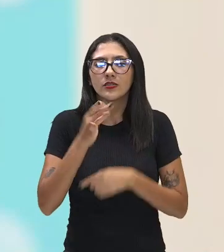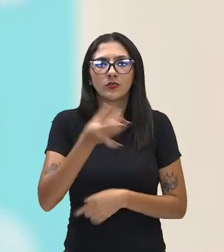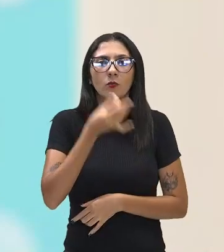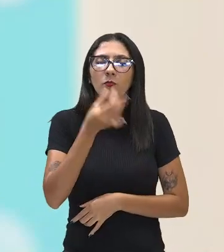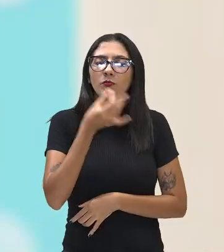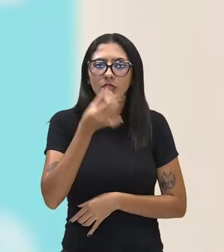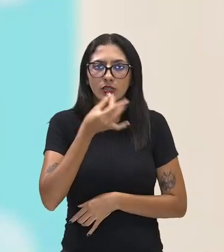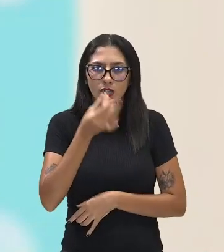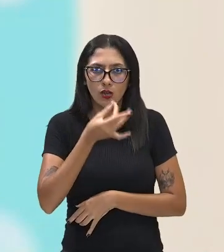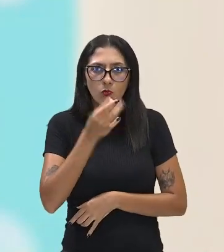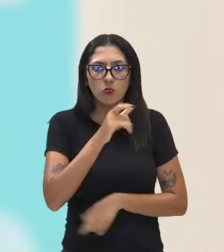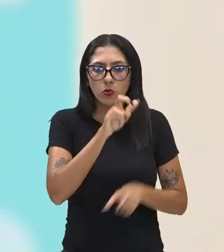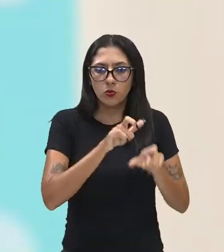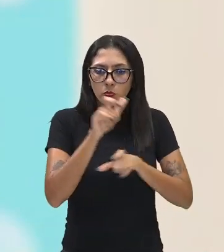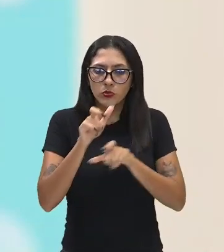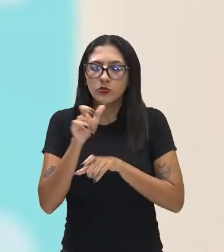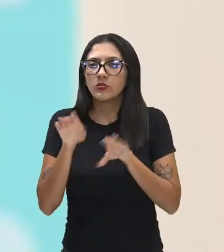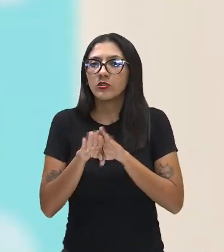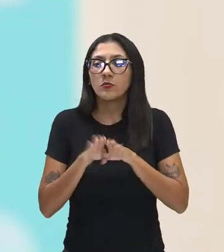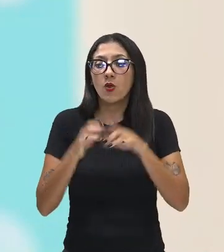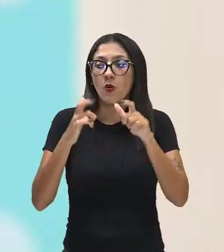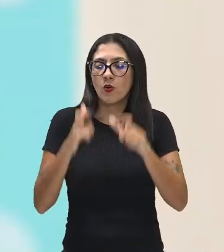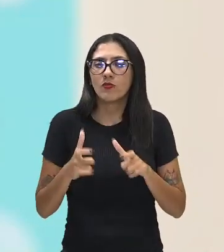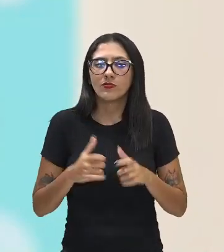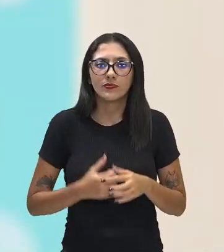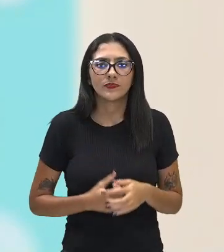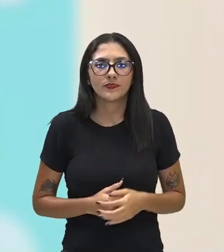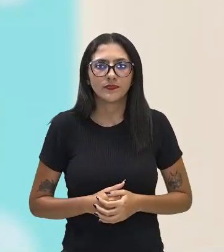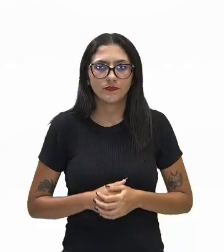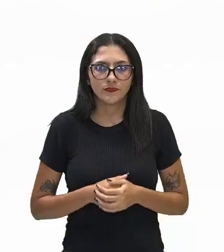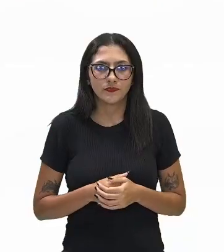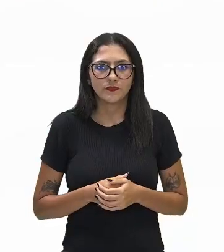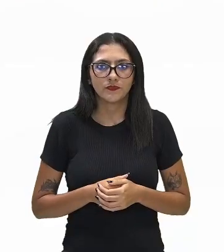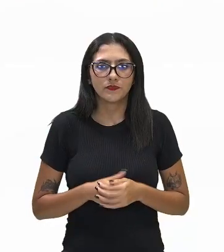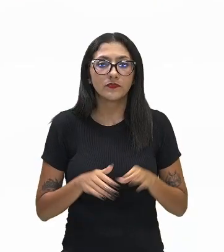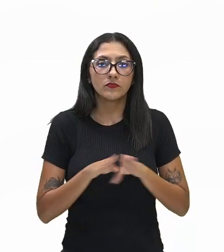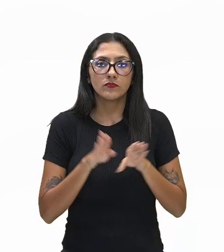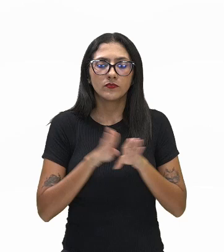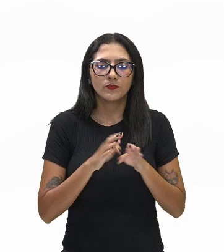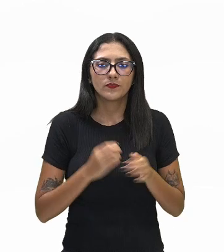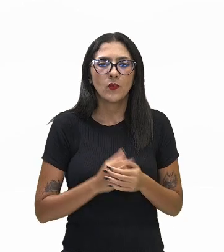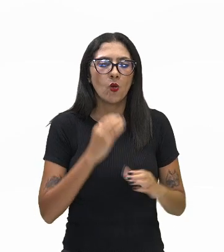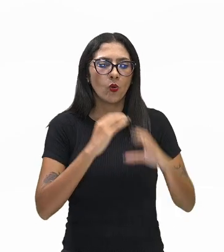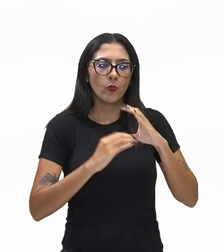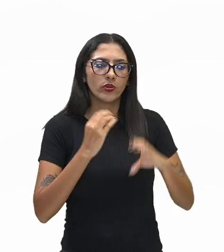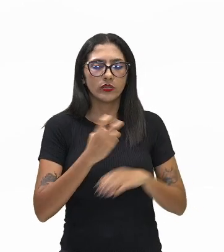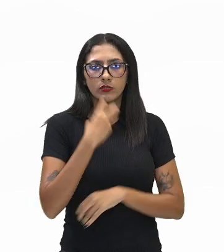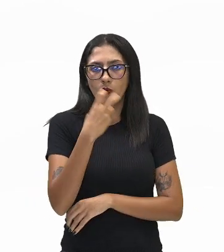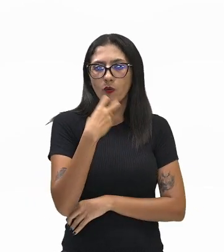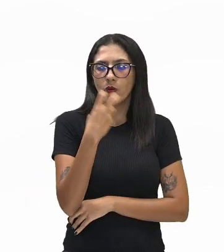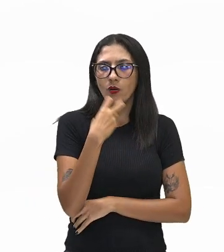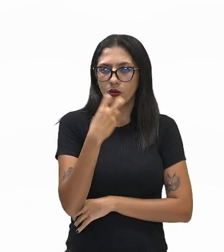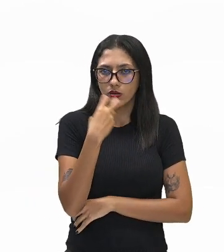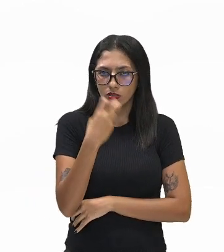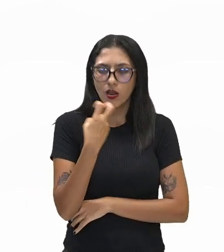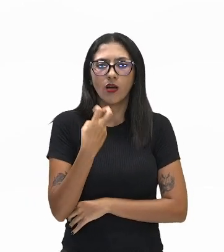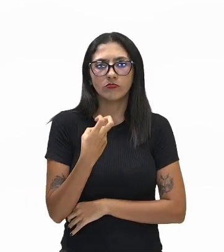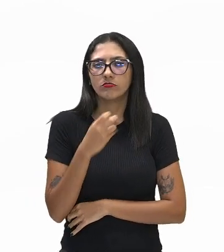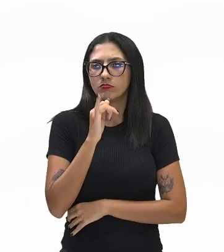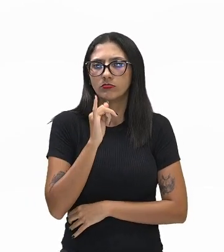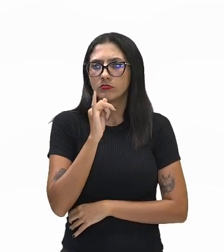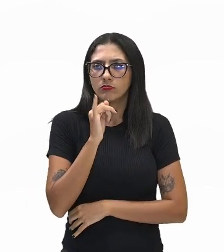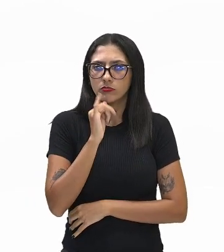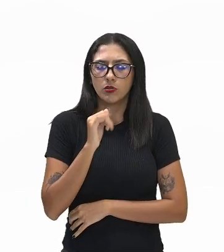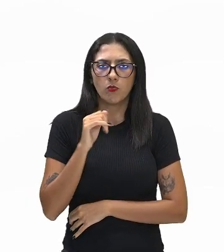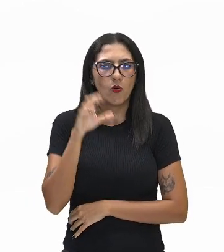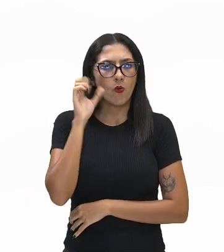os personagens e o lugar. Temos também a comunicação oral, né, que a gente faz diariamente um resumo de tudo